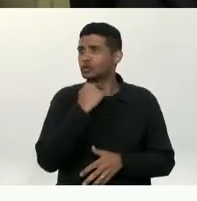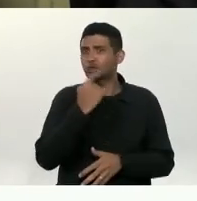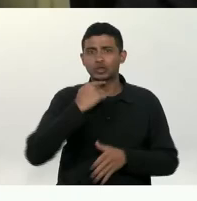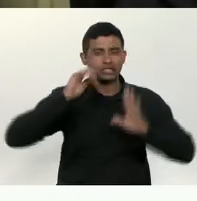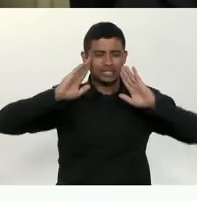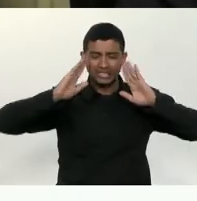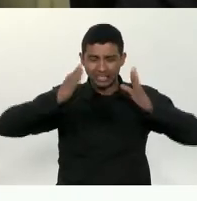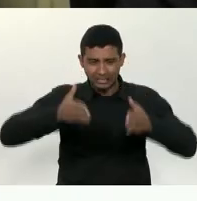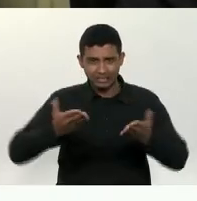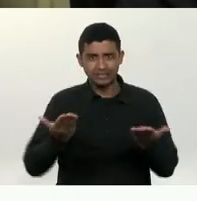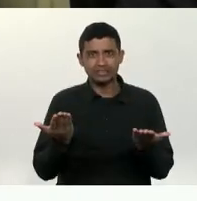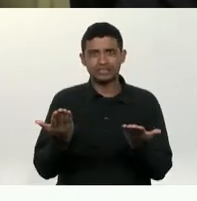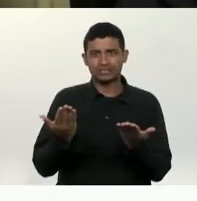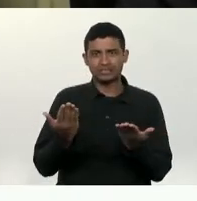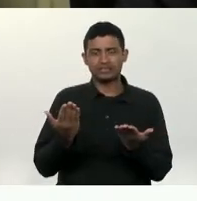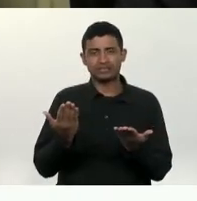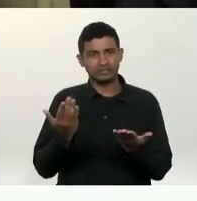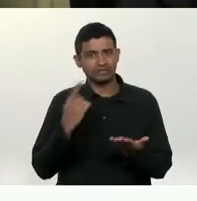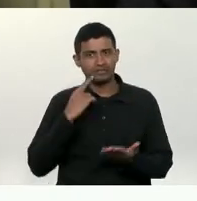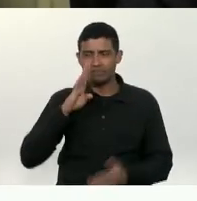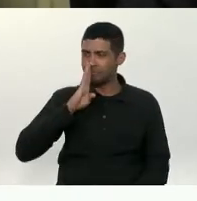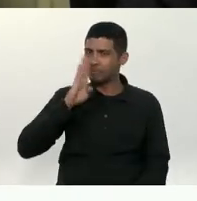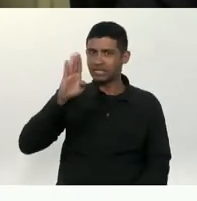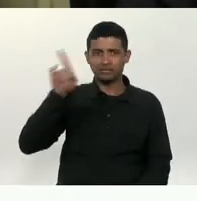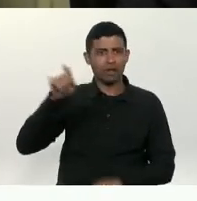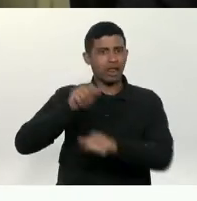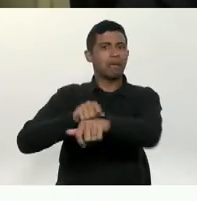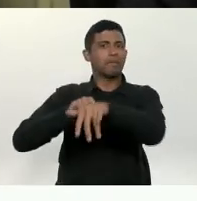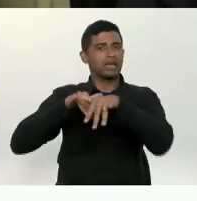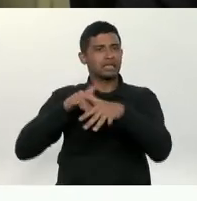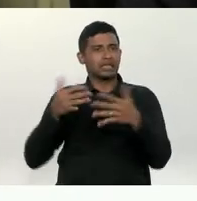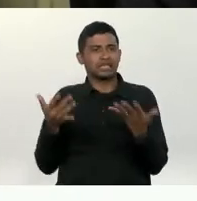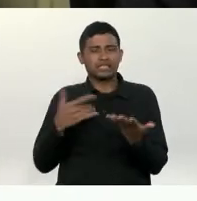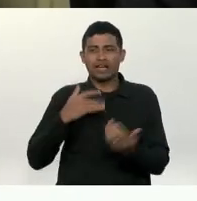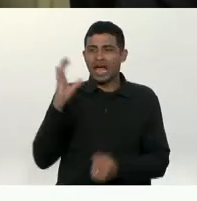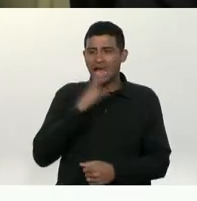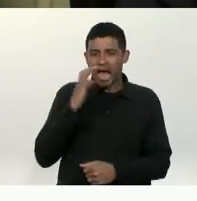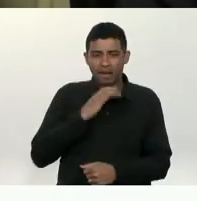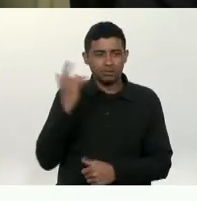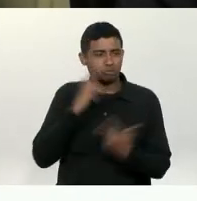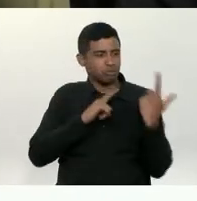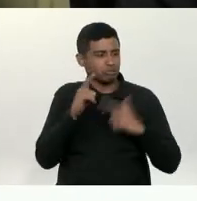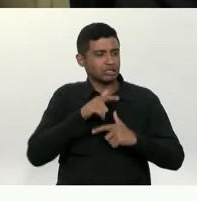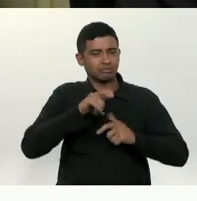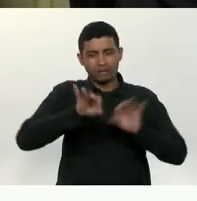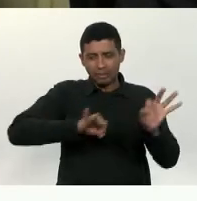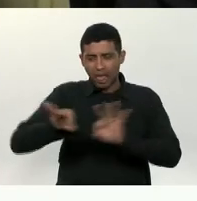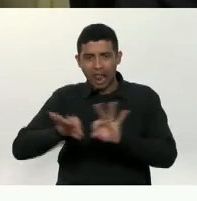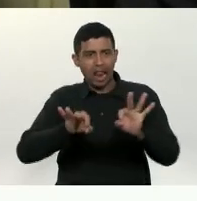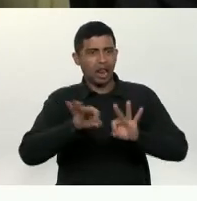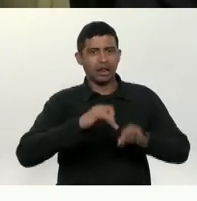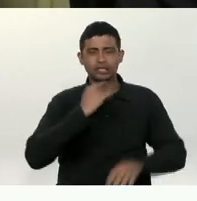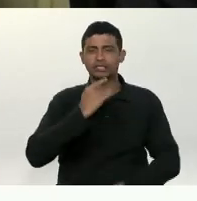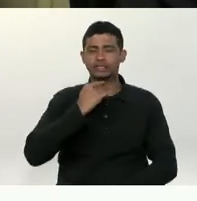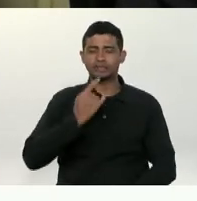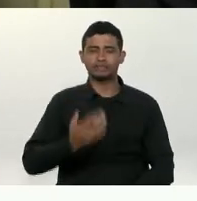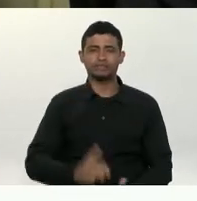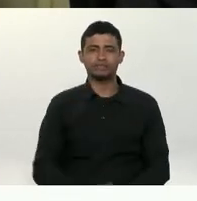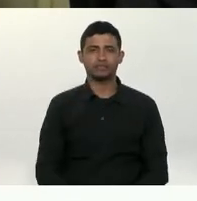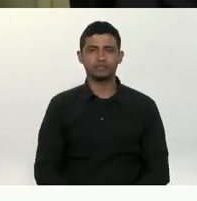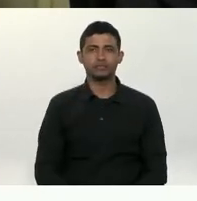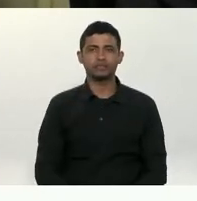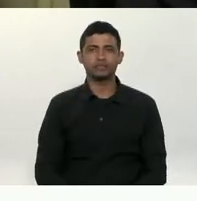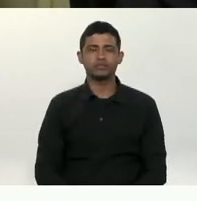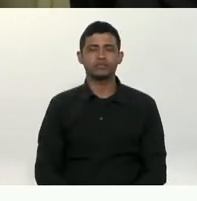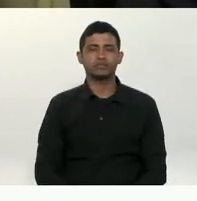prioridade no plenário, enfim, não conseguem dar velocidade para que os relatores possam fechar os seus